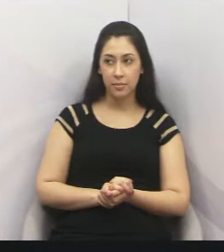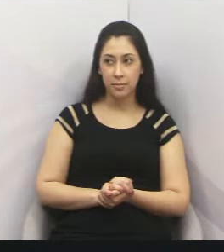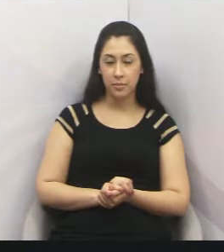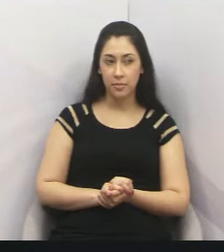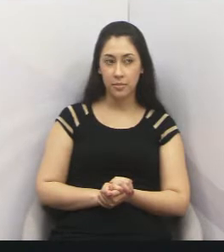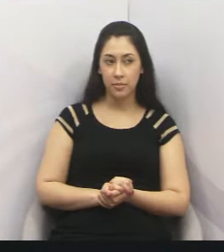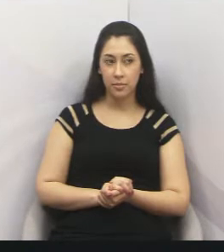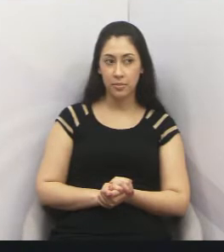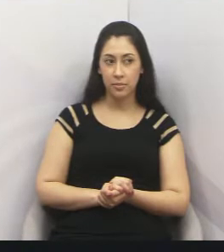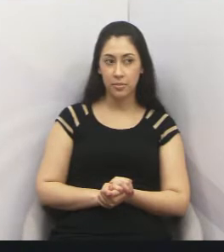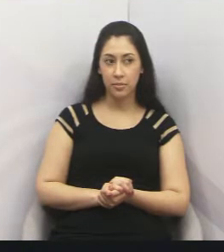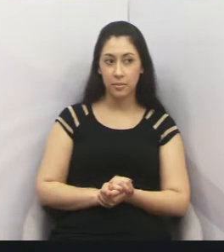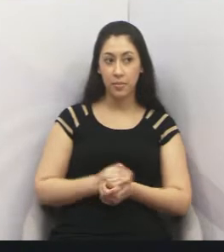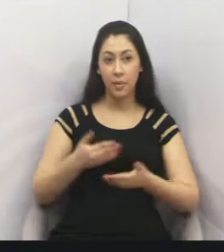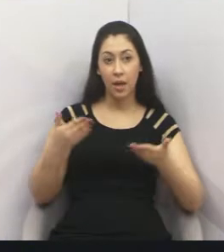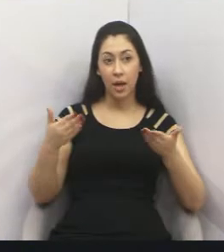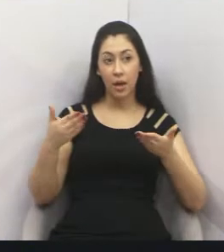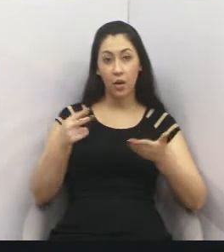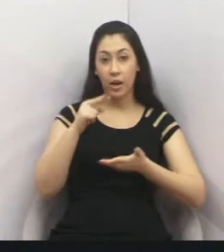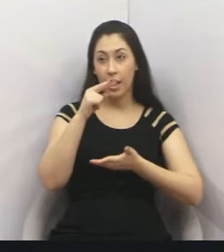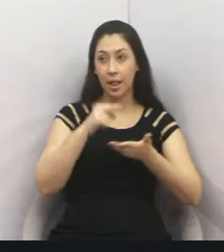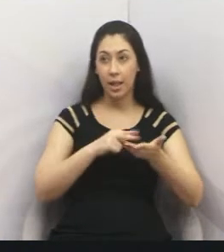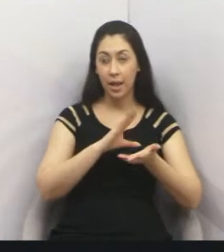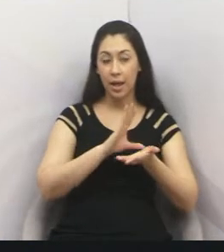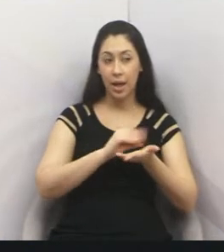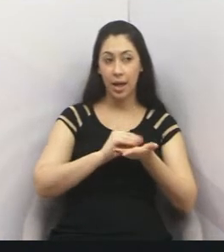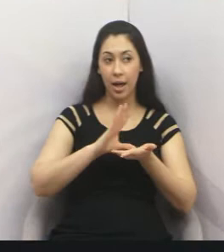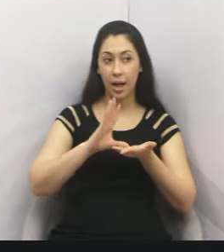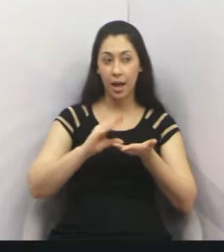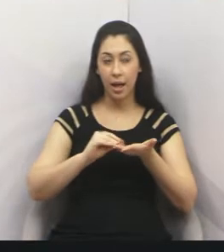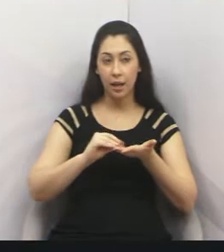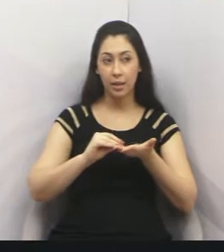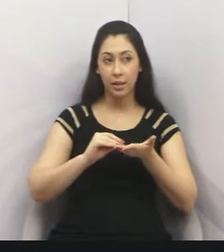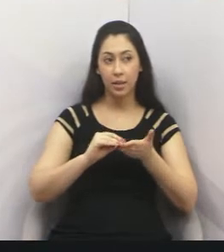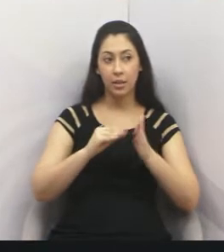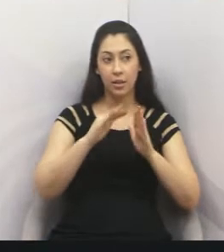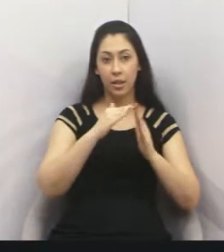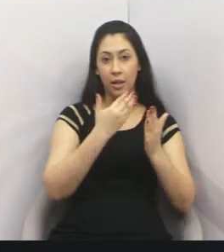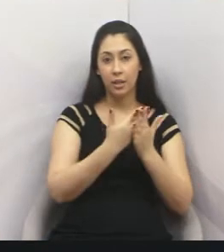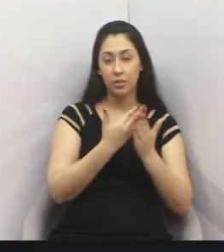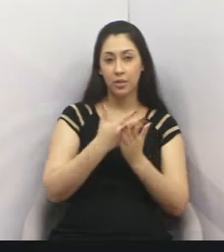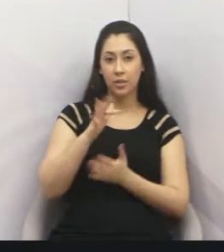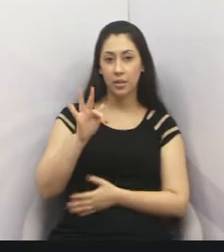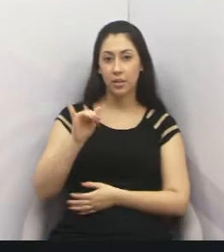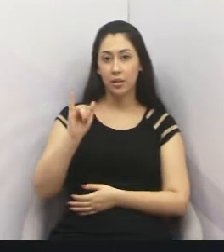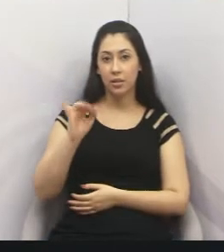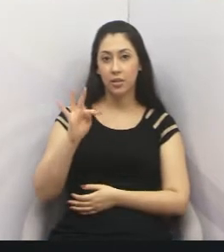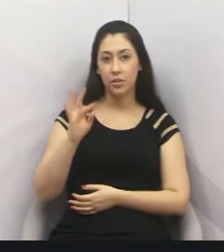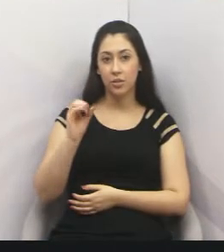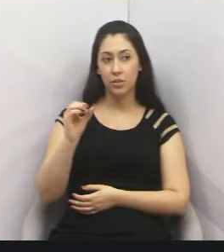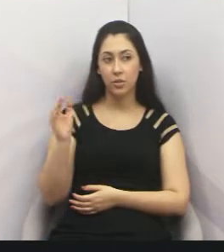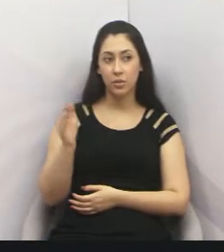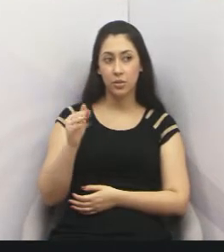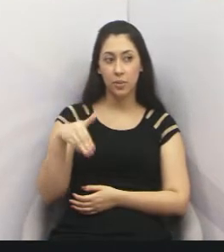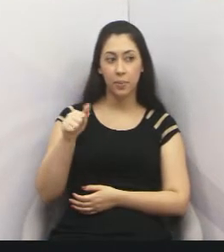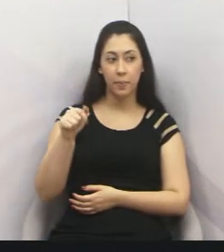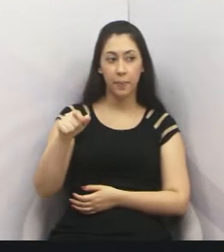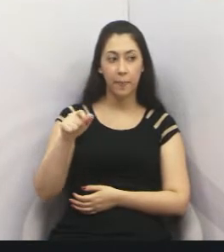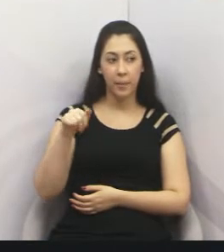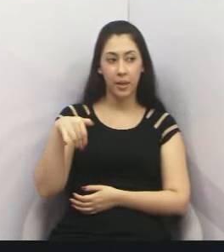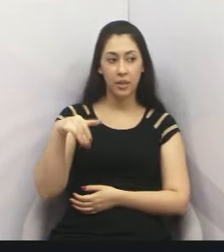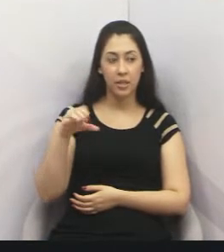Tá. Vamos agora ler a ata da escola Tito Máximo, no Parque Santo